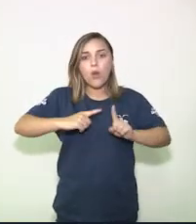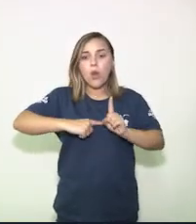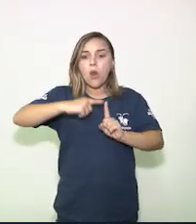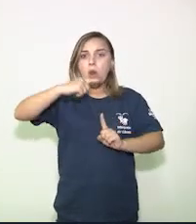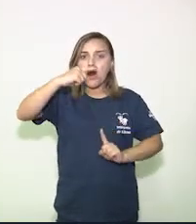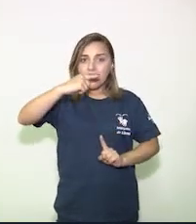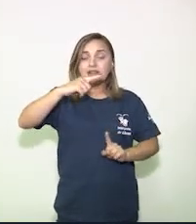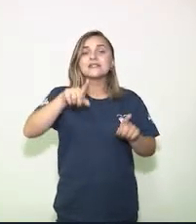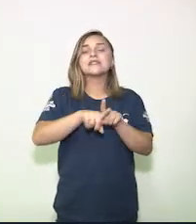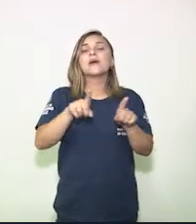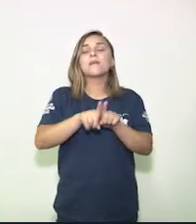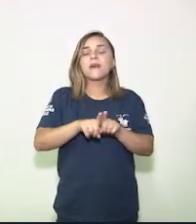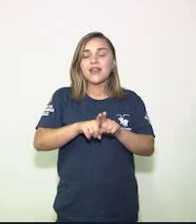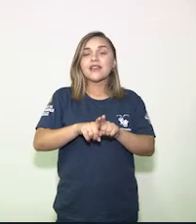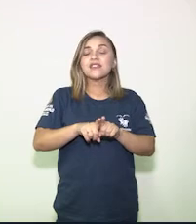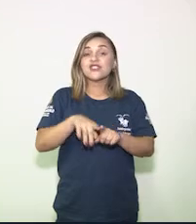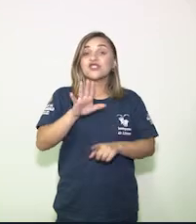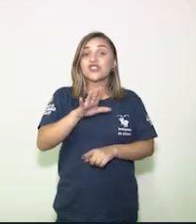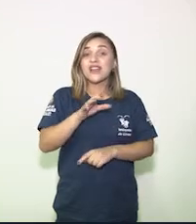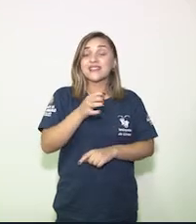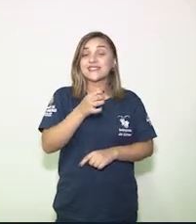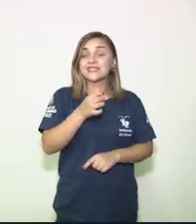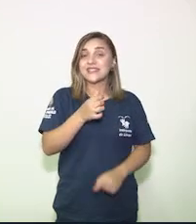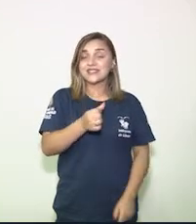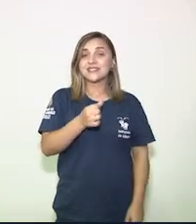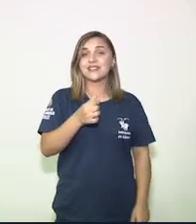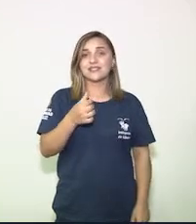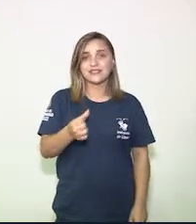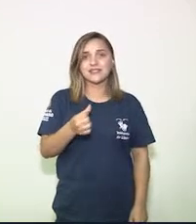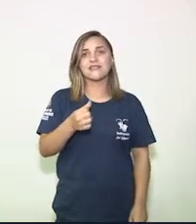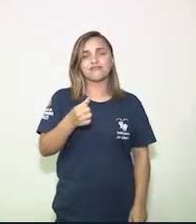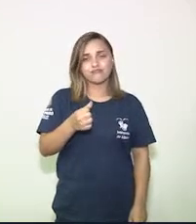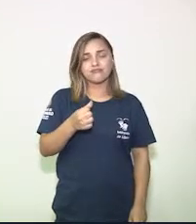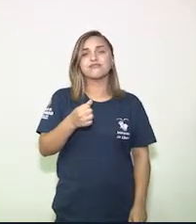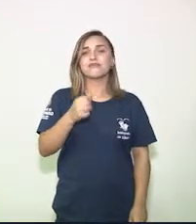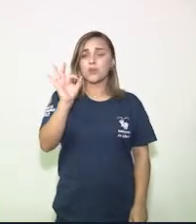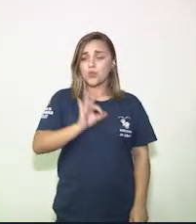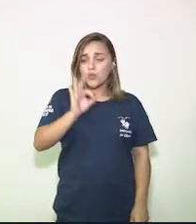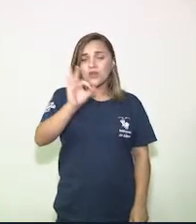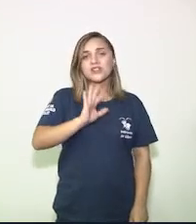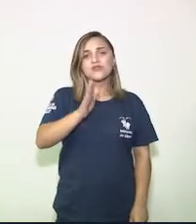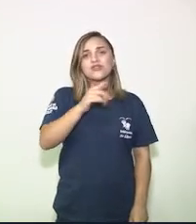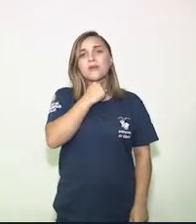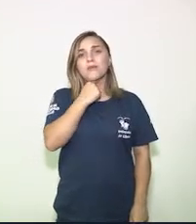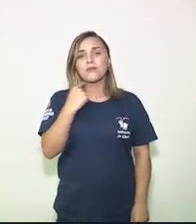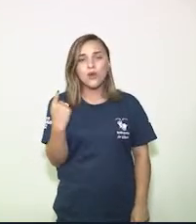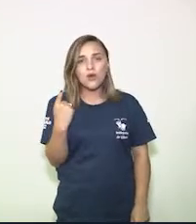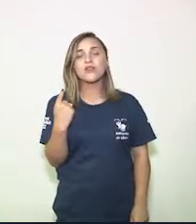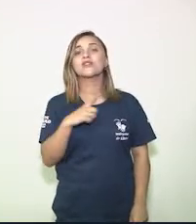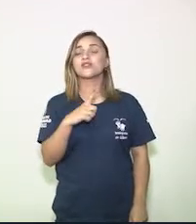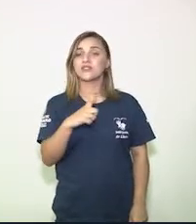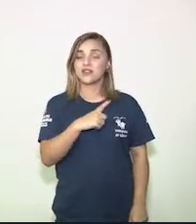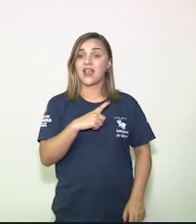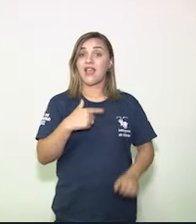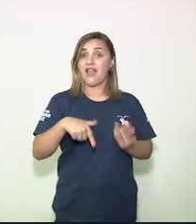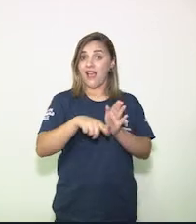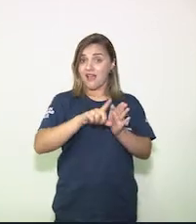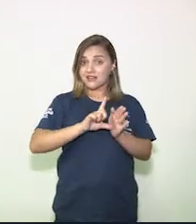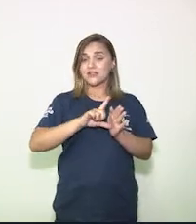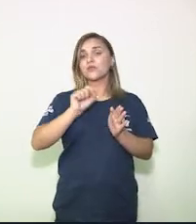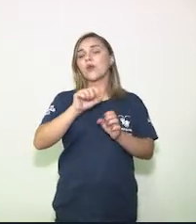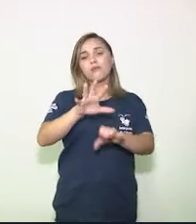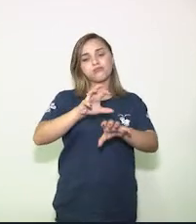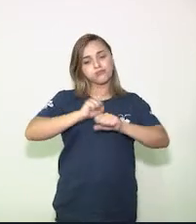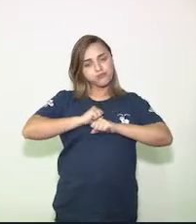67% dos casos com SIM foram a óbito. Então, temporalmente, eles estavam relacionados à infecção por